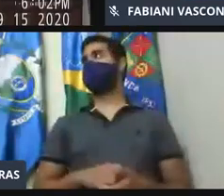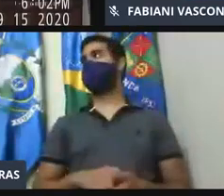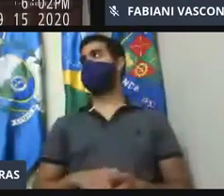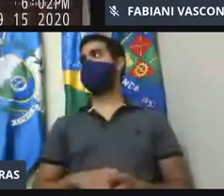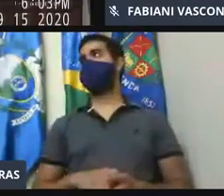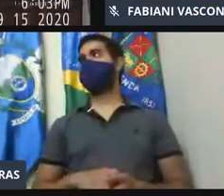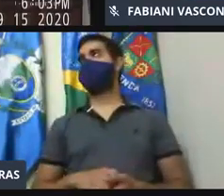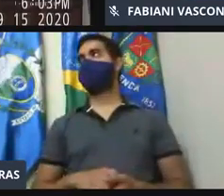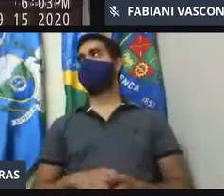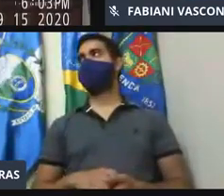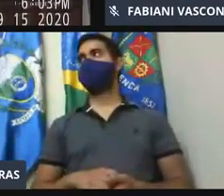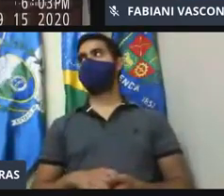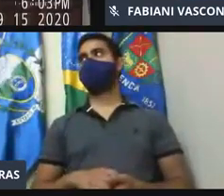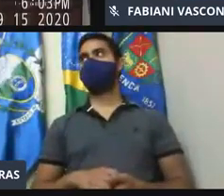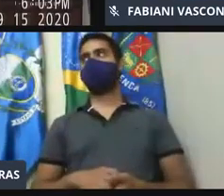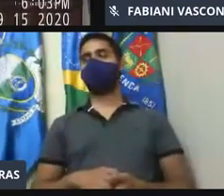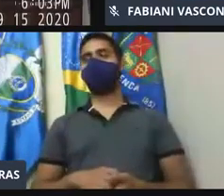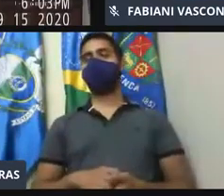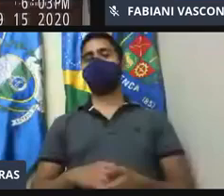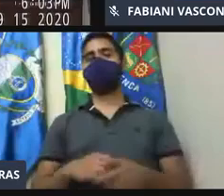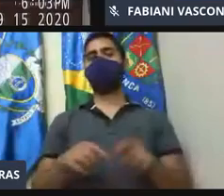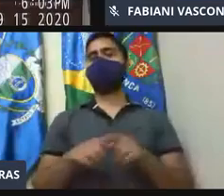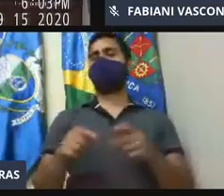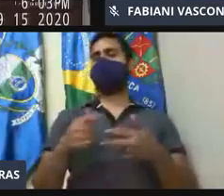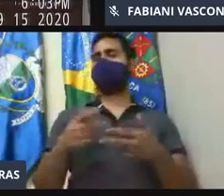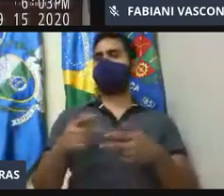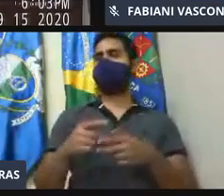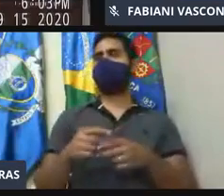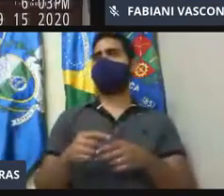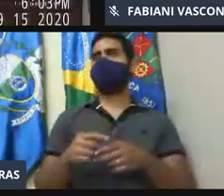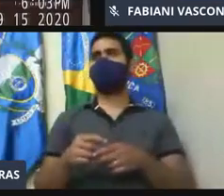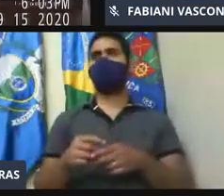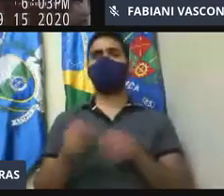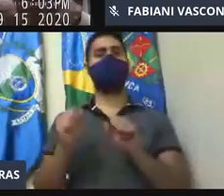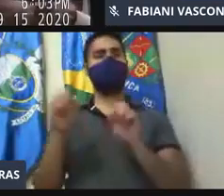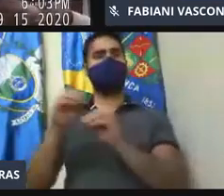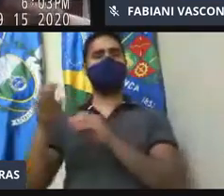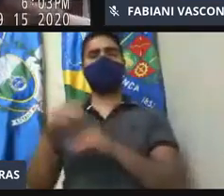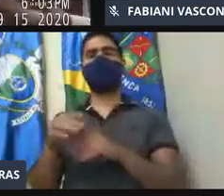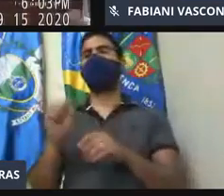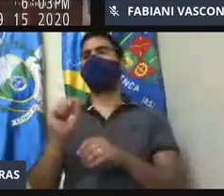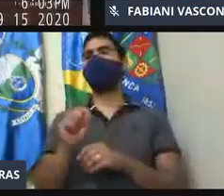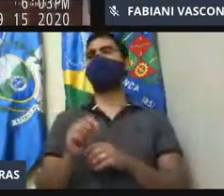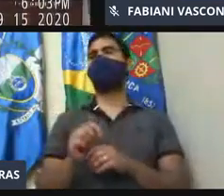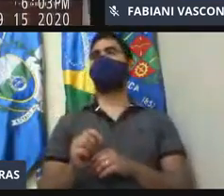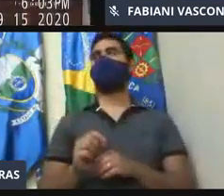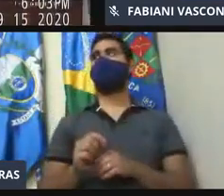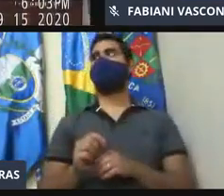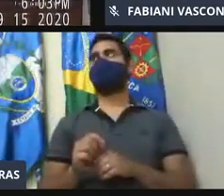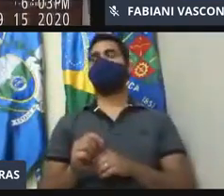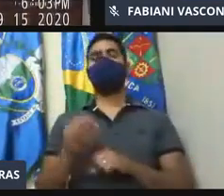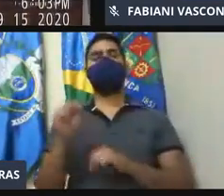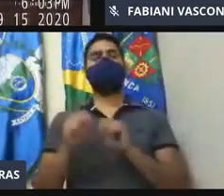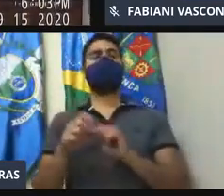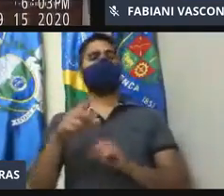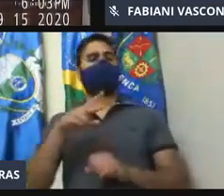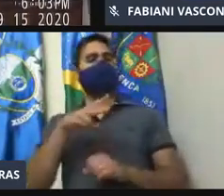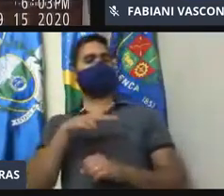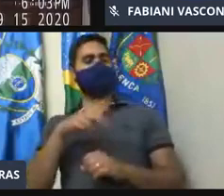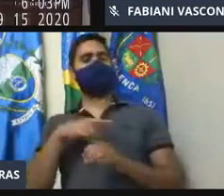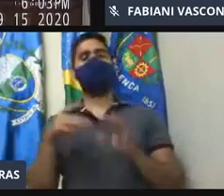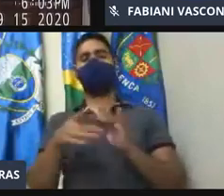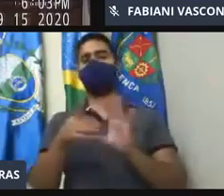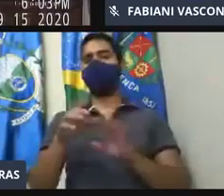as normas técnicas e também a recuperação da área degradada. Trata-se de empreendimento privado devidamente licenciado pelo